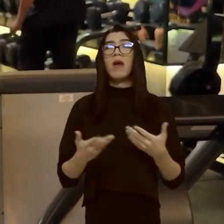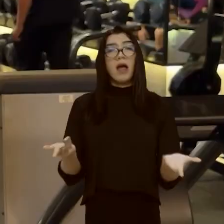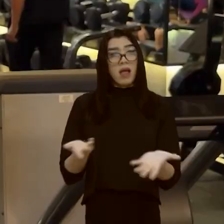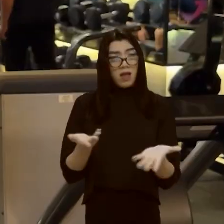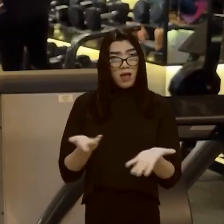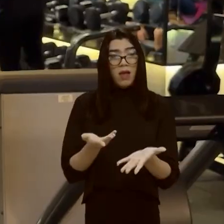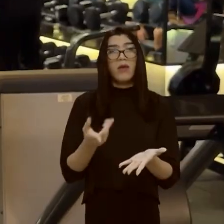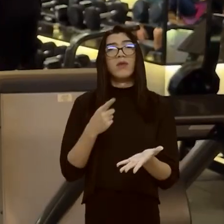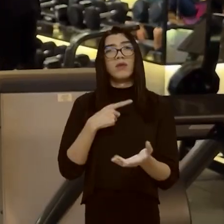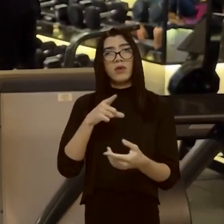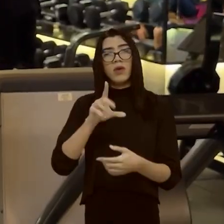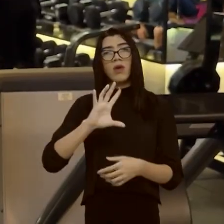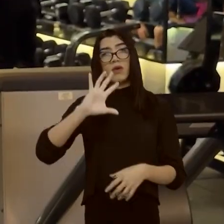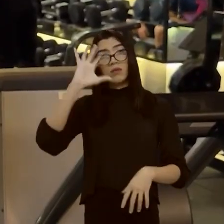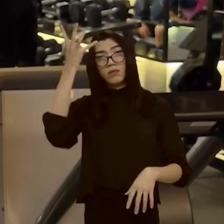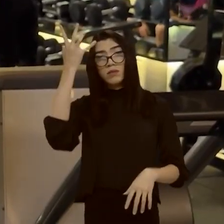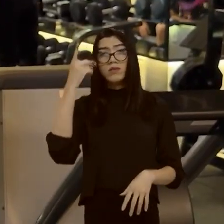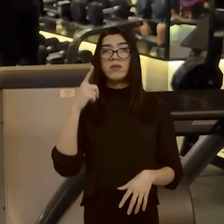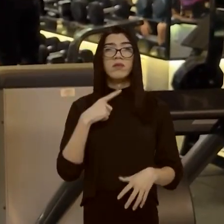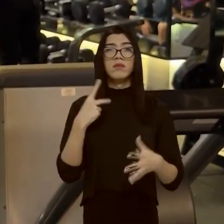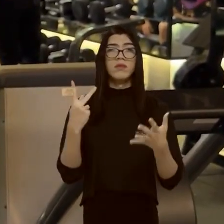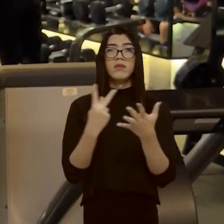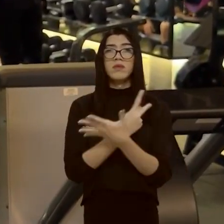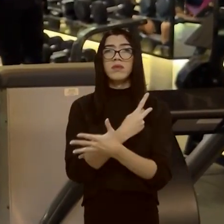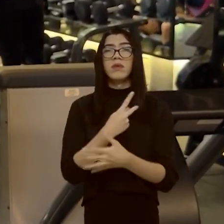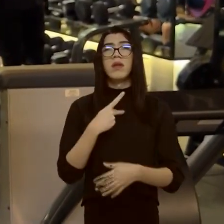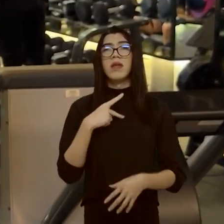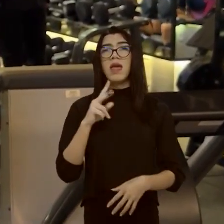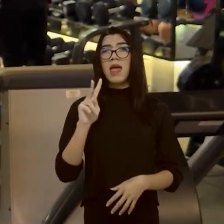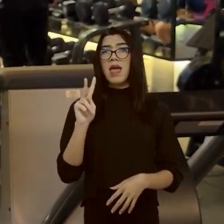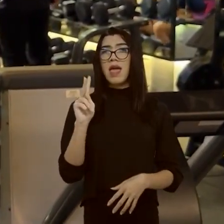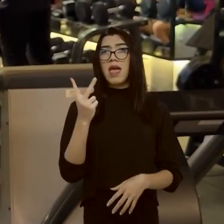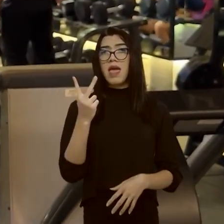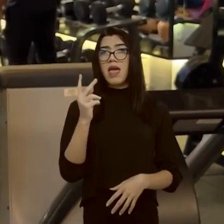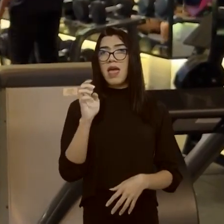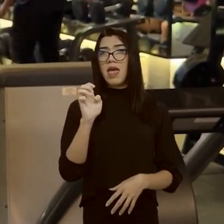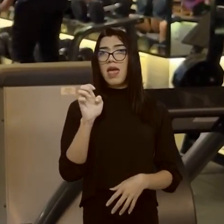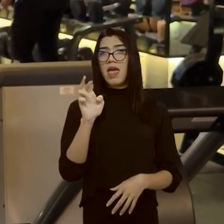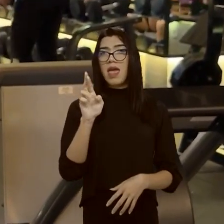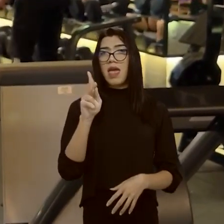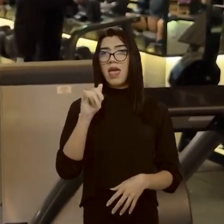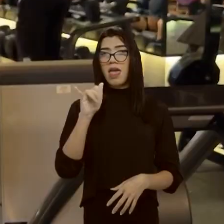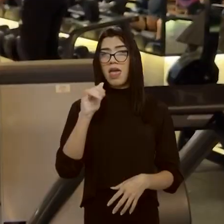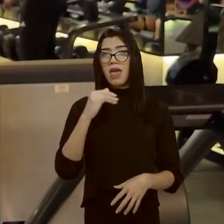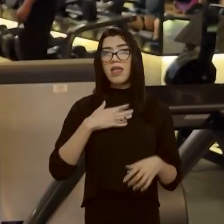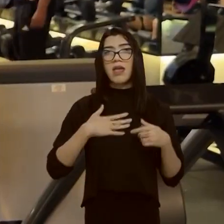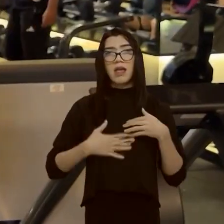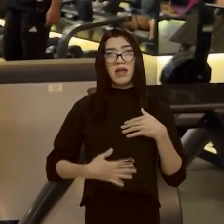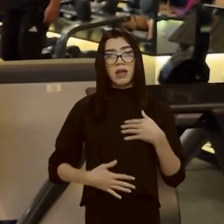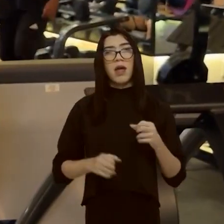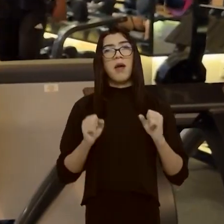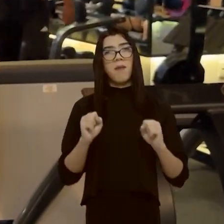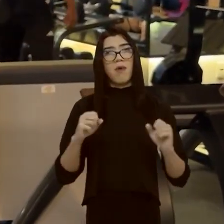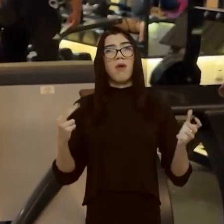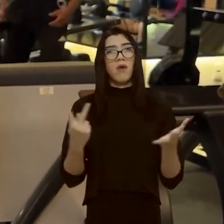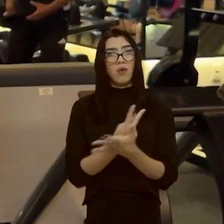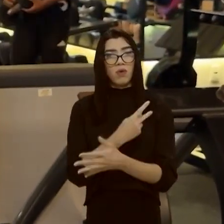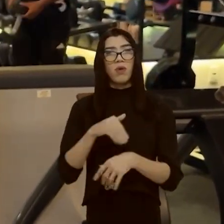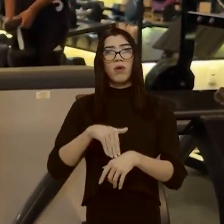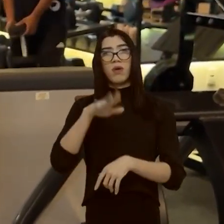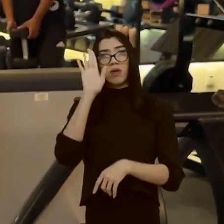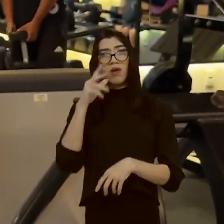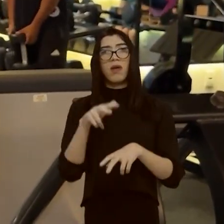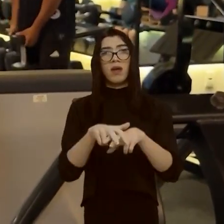situação pode ocasionar o aparecimento de uma hérnia da parede abdominal, o tipo mais comum no país, de acordo